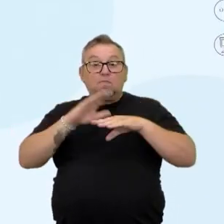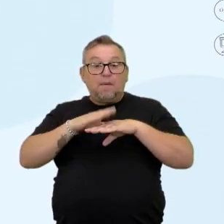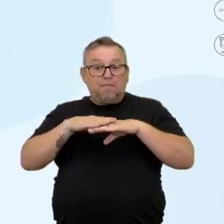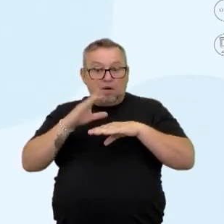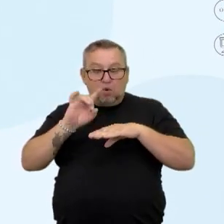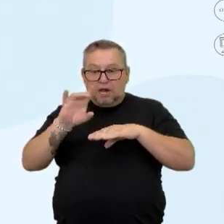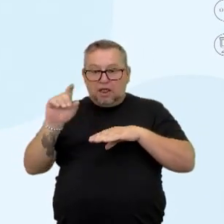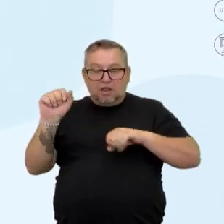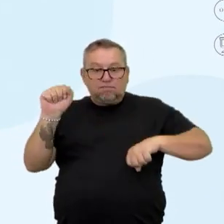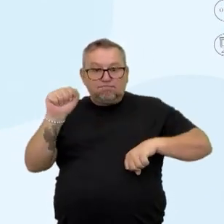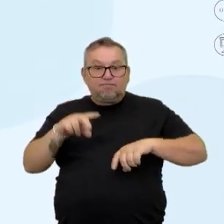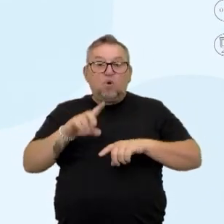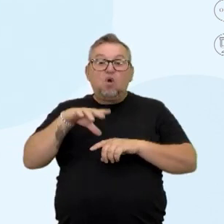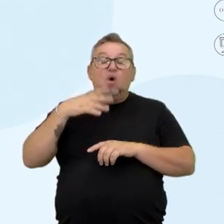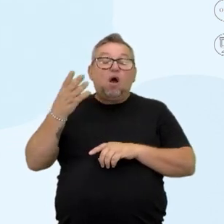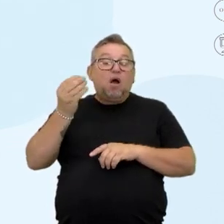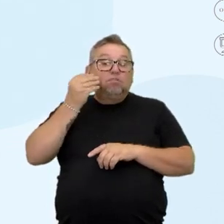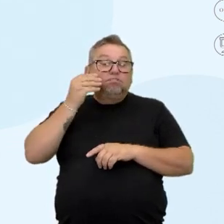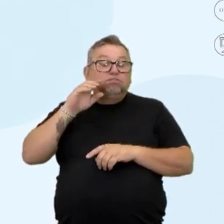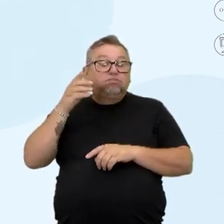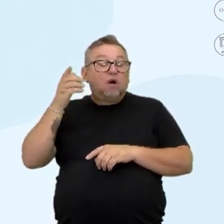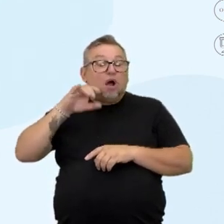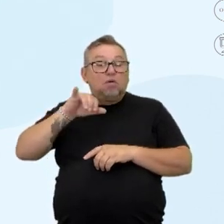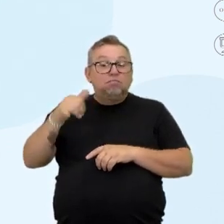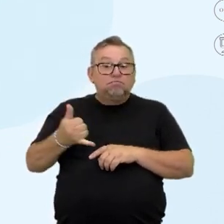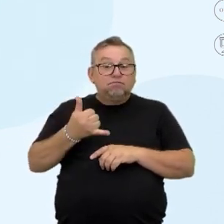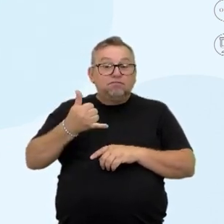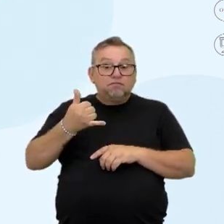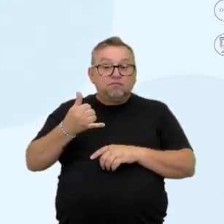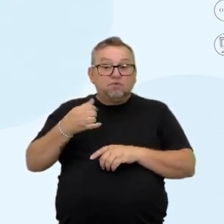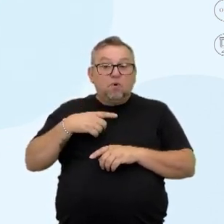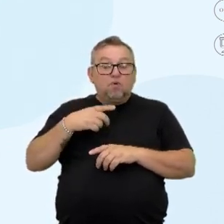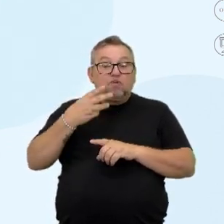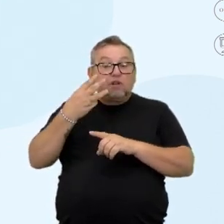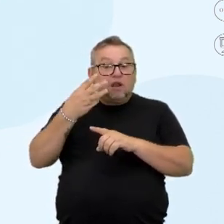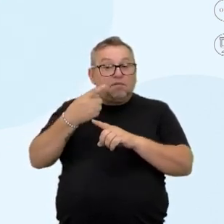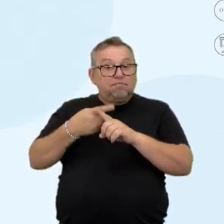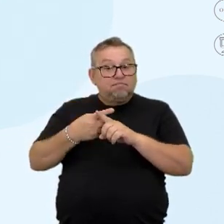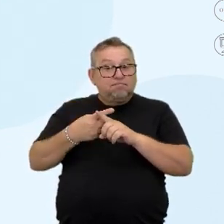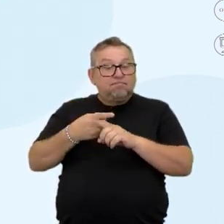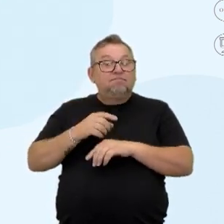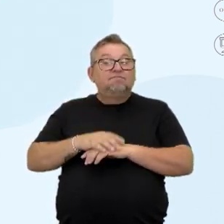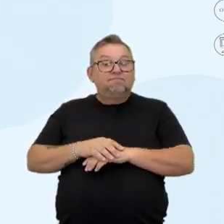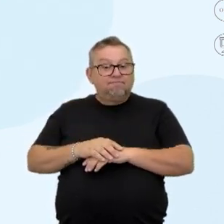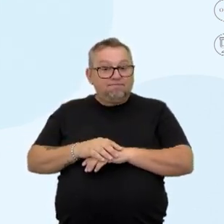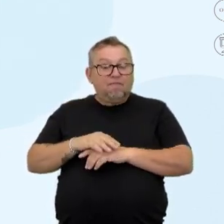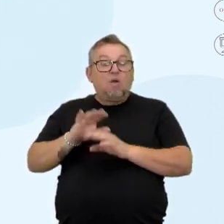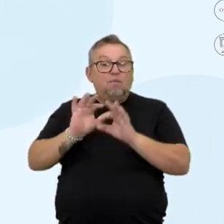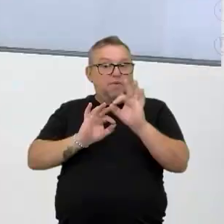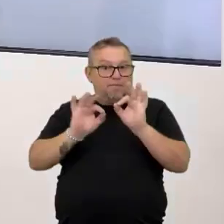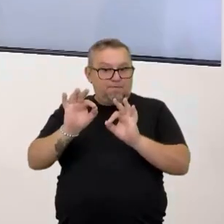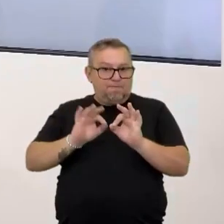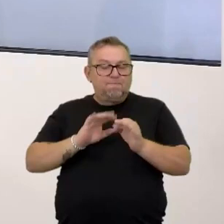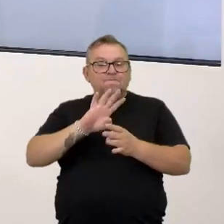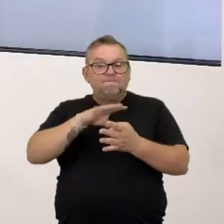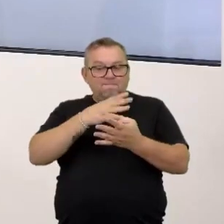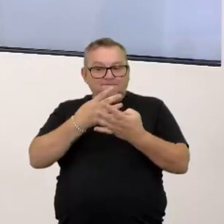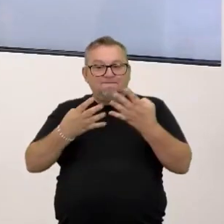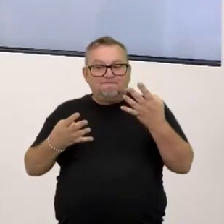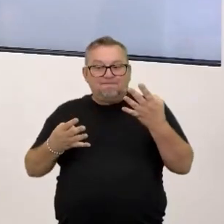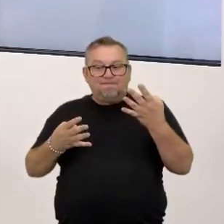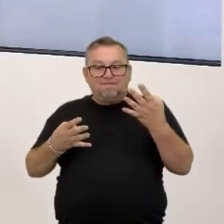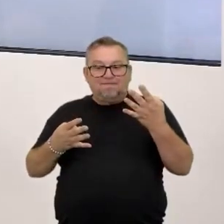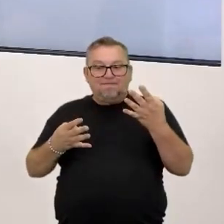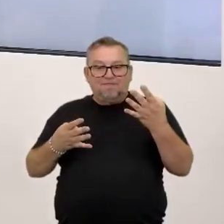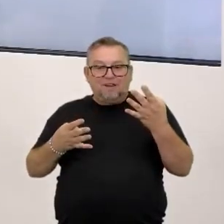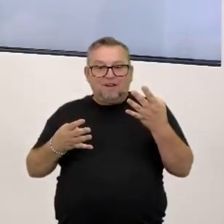cada jogador, qual é a probabilidade de sair um múltiplo de 3? Boa. Monte a sua tabelinha aí de probabilidades que eu acabei de